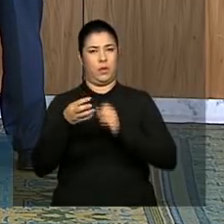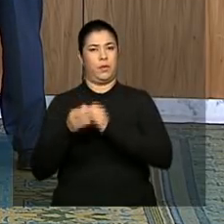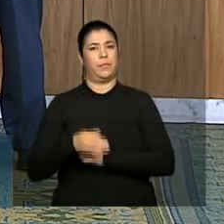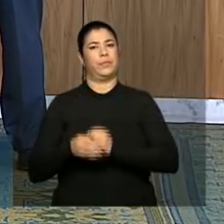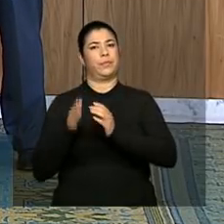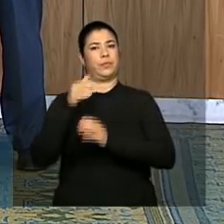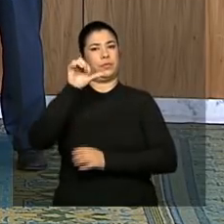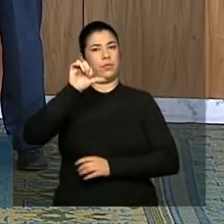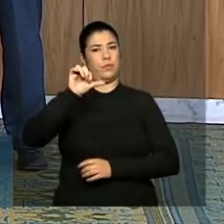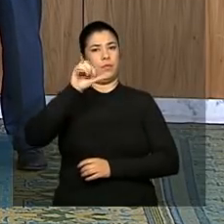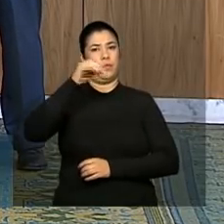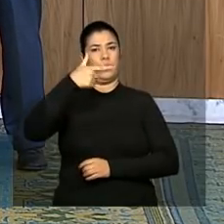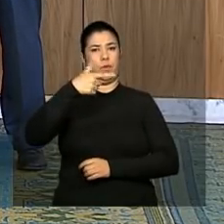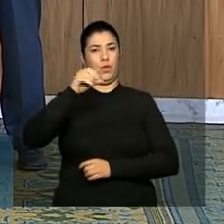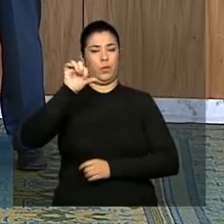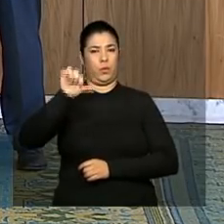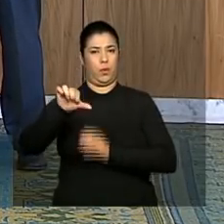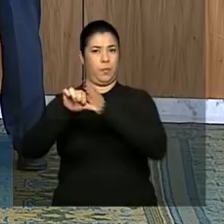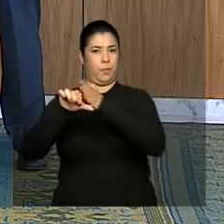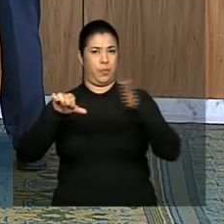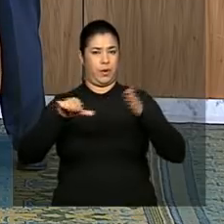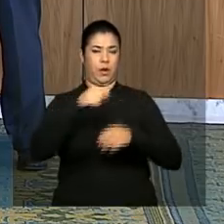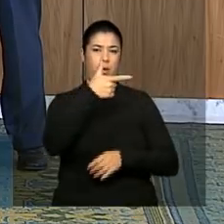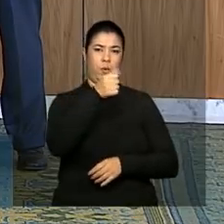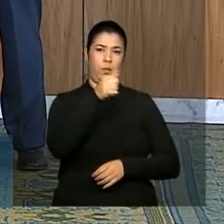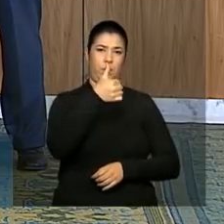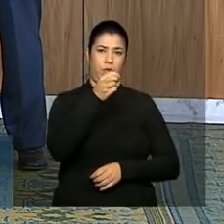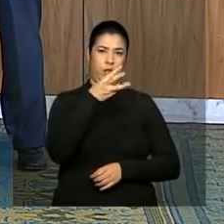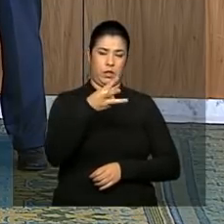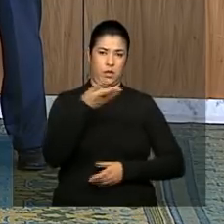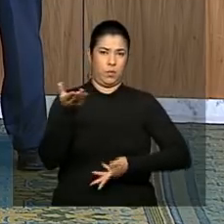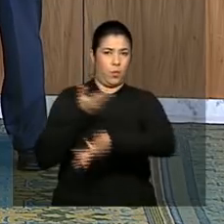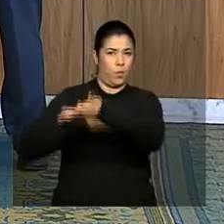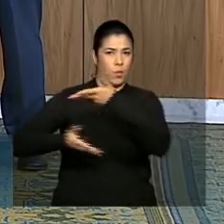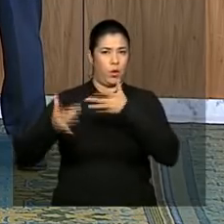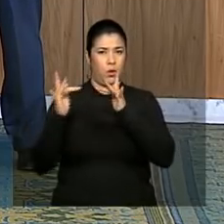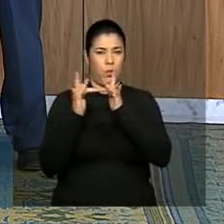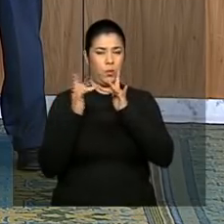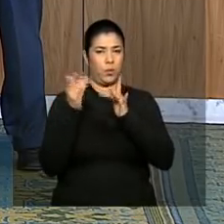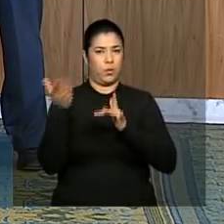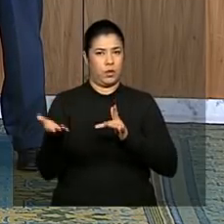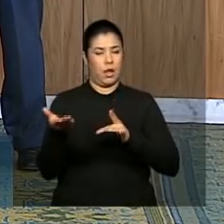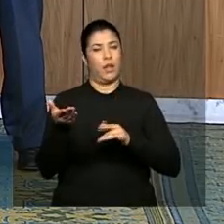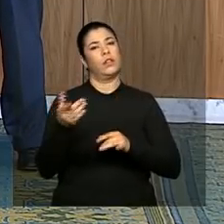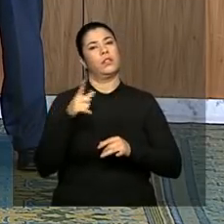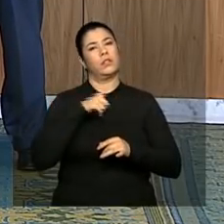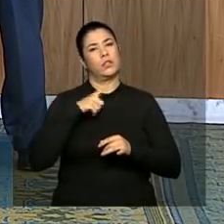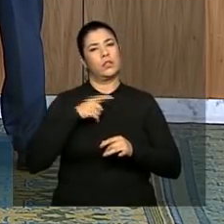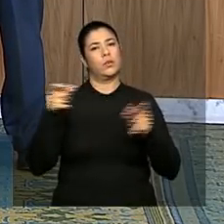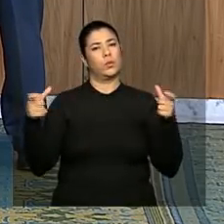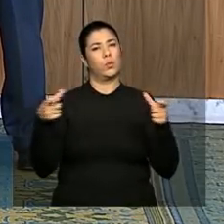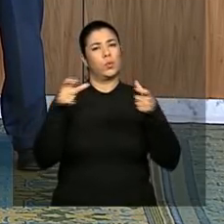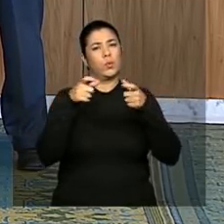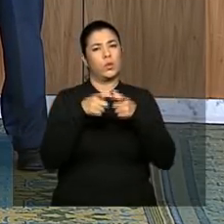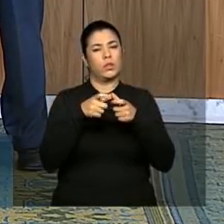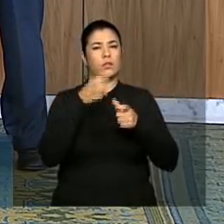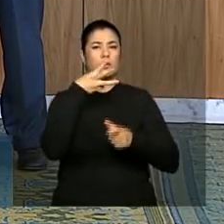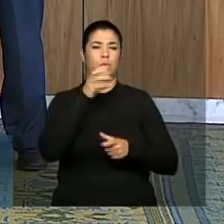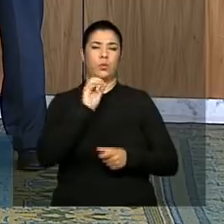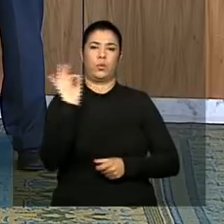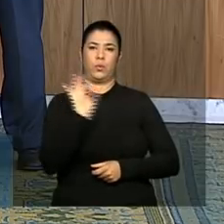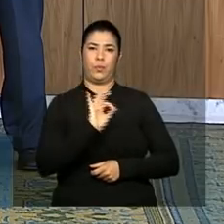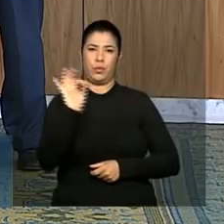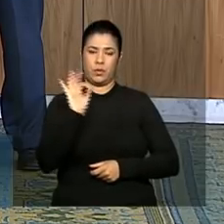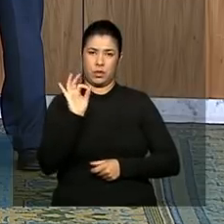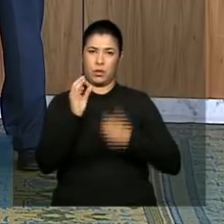2009 e 2013, o intercâmbio comercial brasileiro com o país teve redução de 30%,